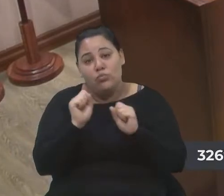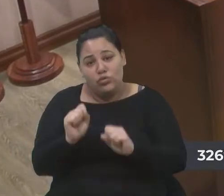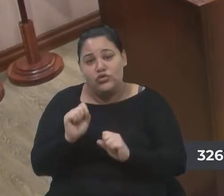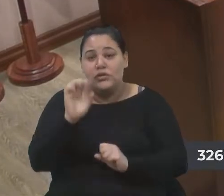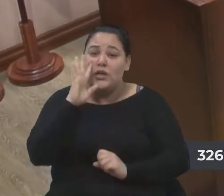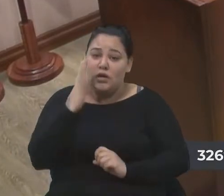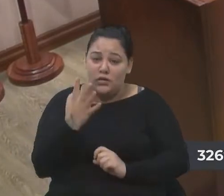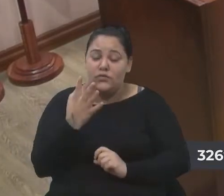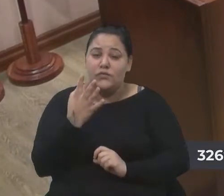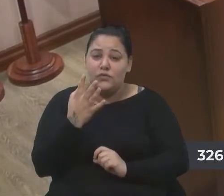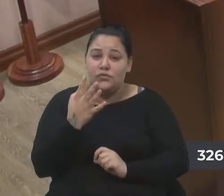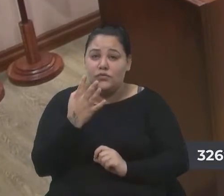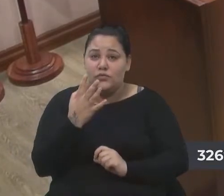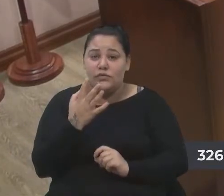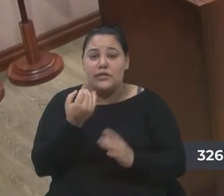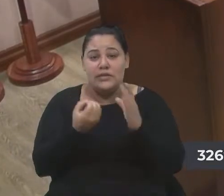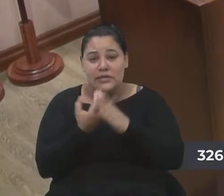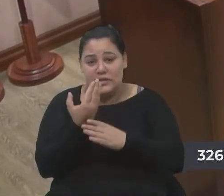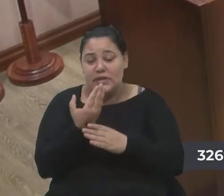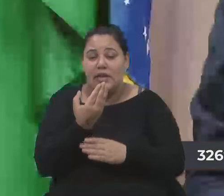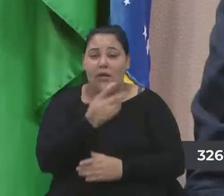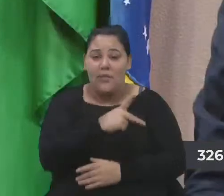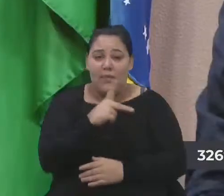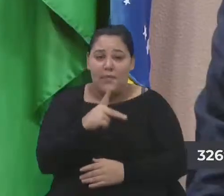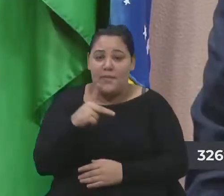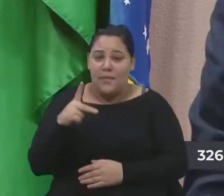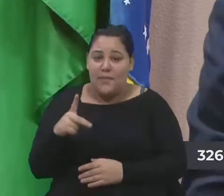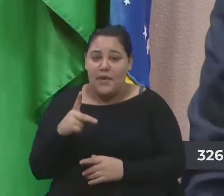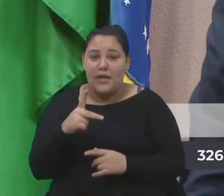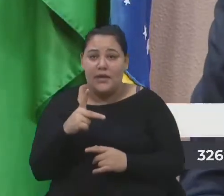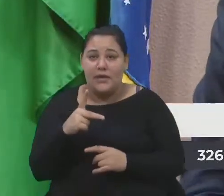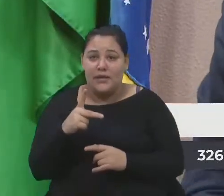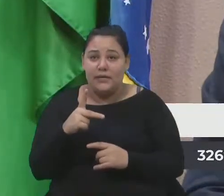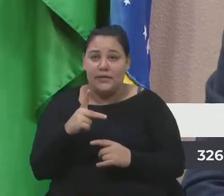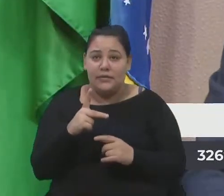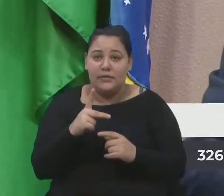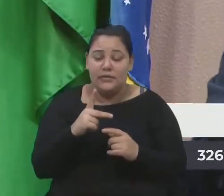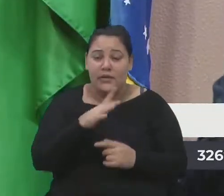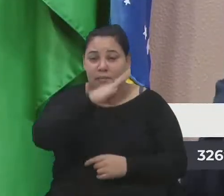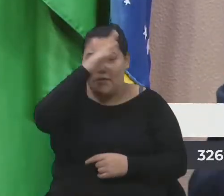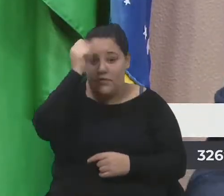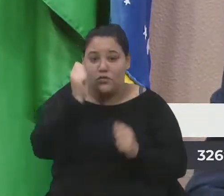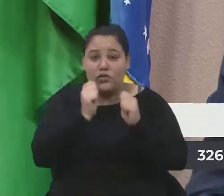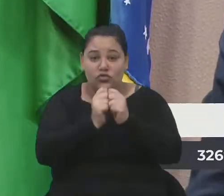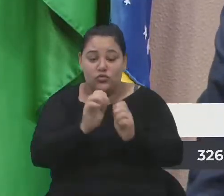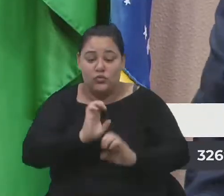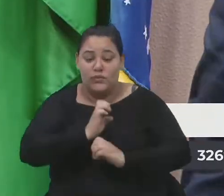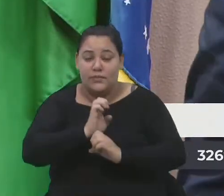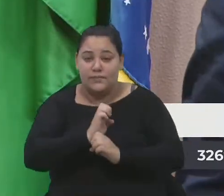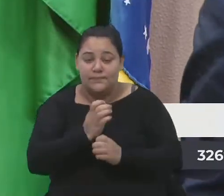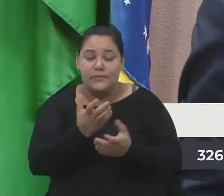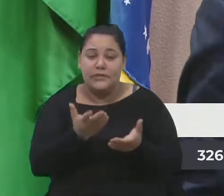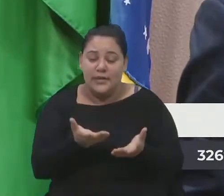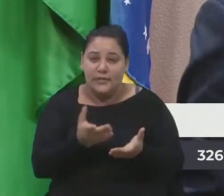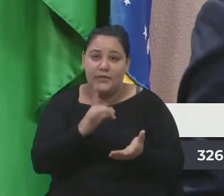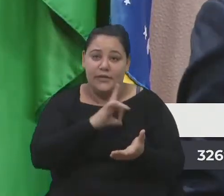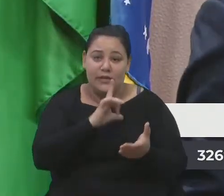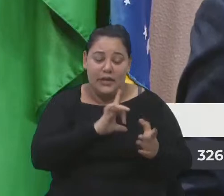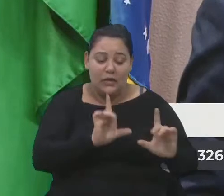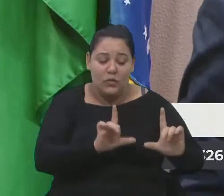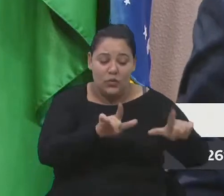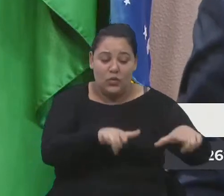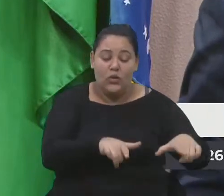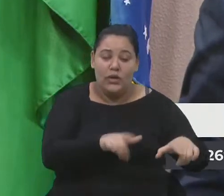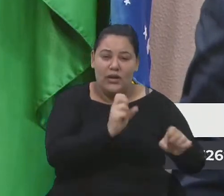resolvido através de uma PPP da prefeitura com esses empresários ali onde tem o britador